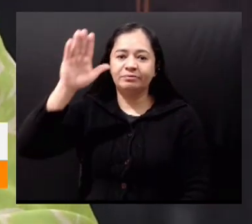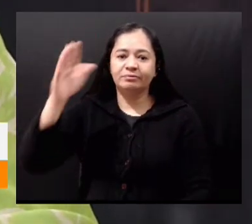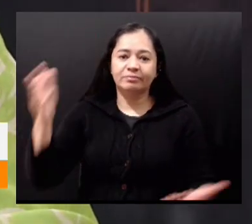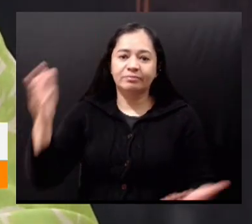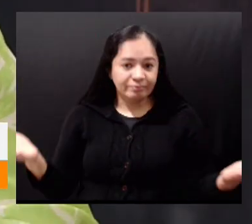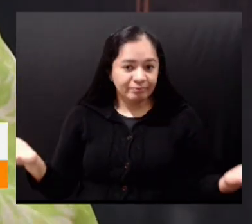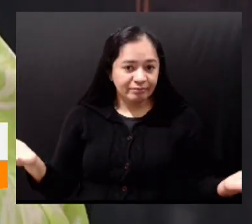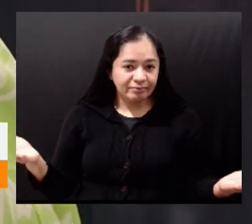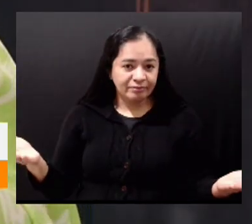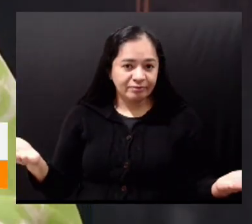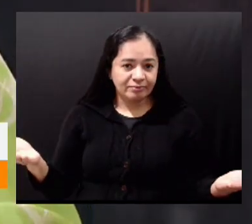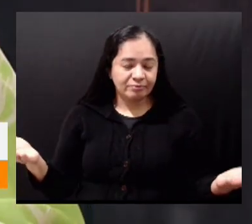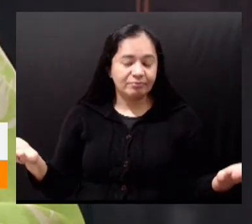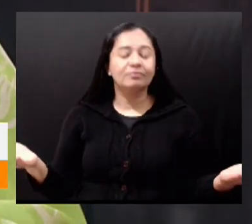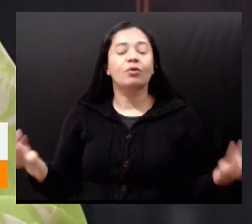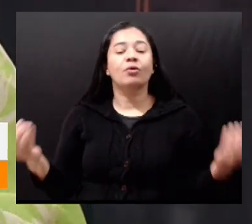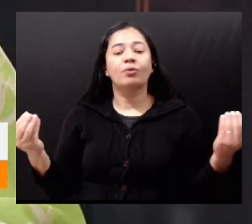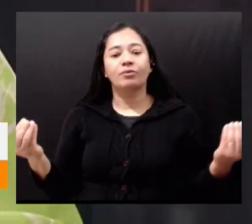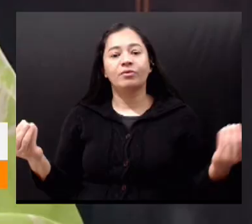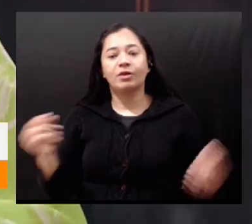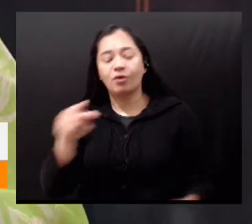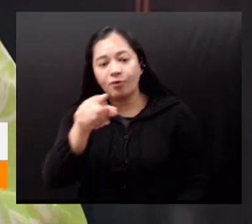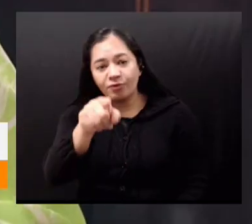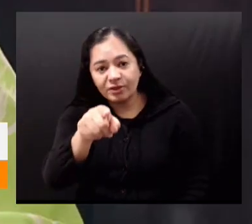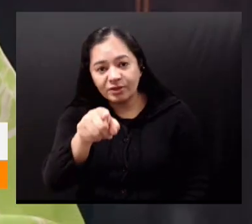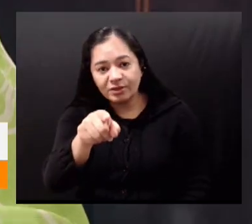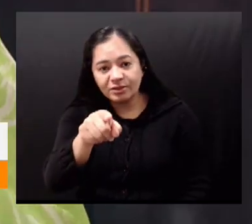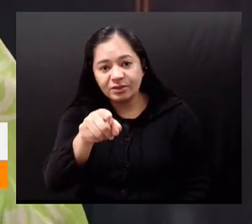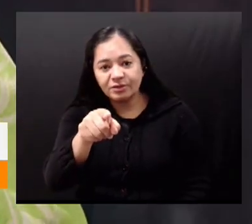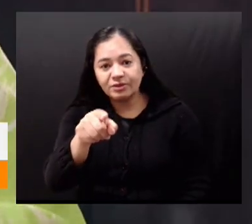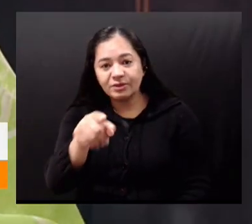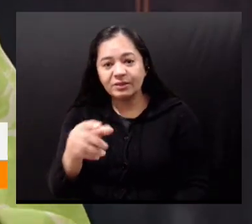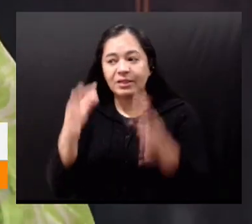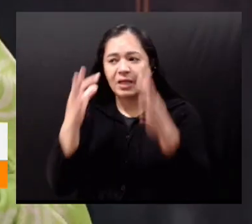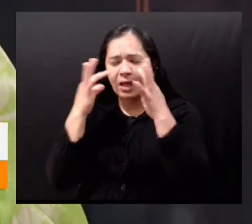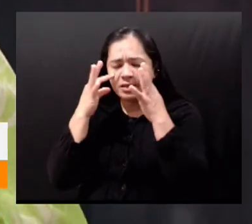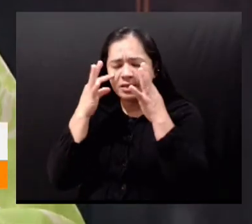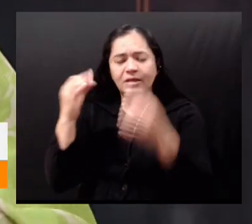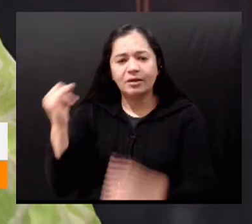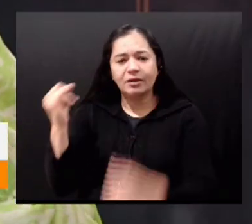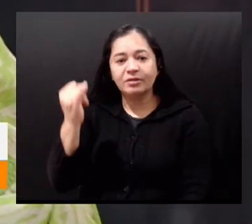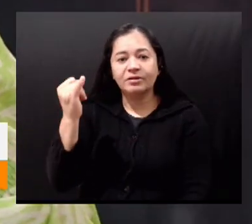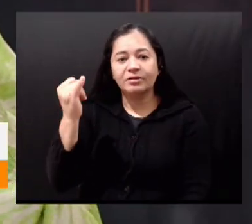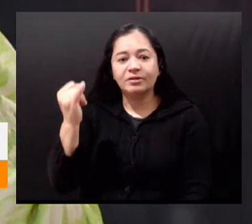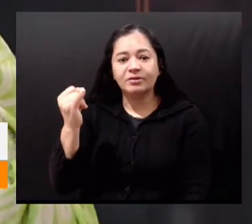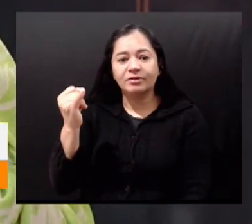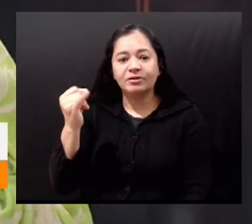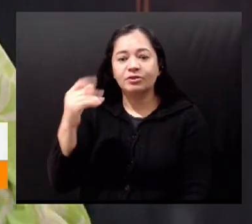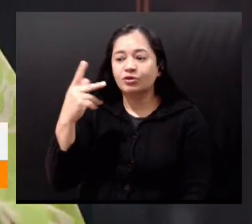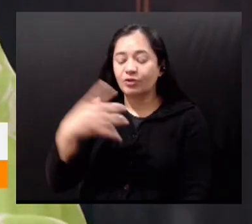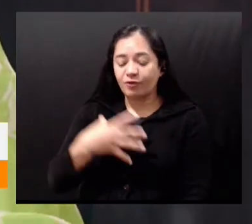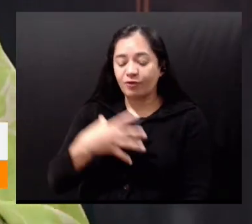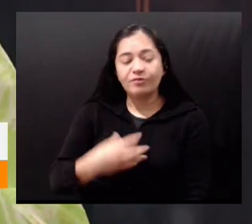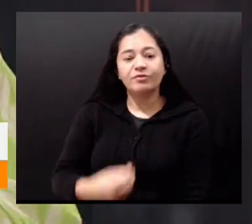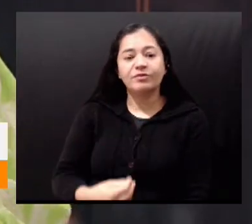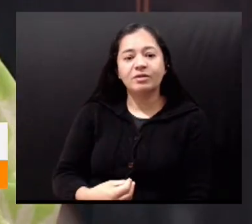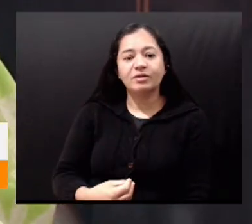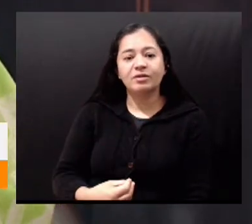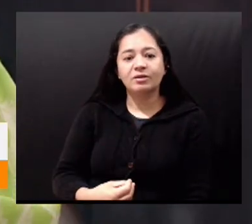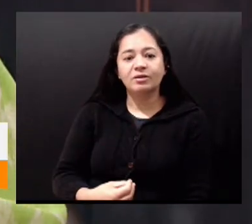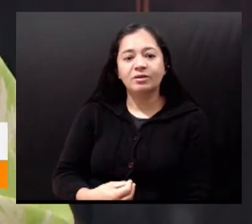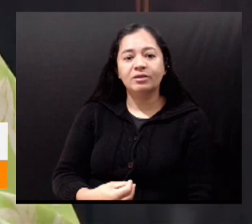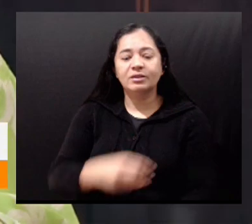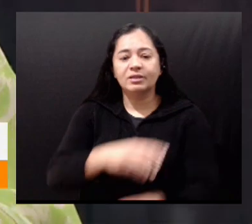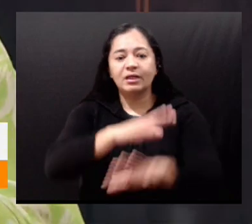Será que você está dando importância para aquilo que o seu filho, a criança,